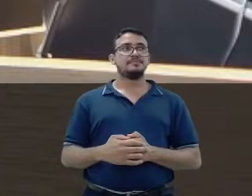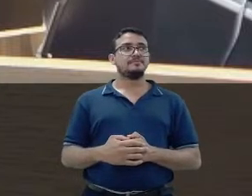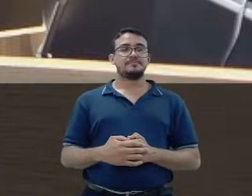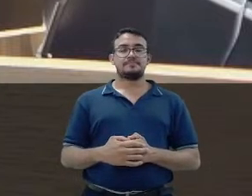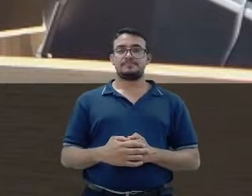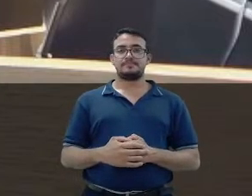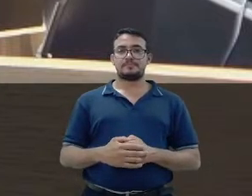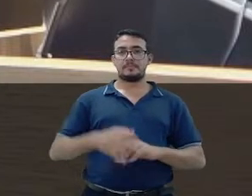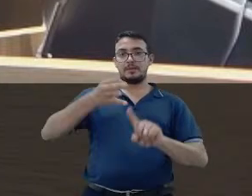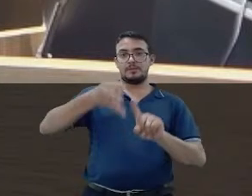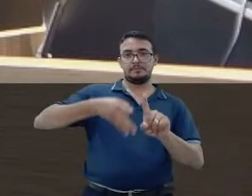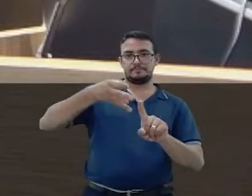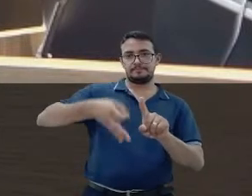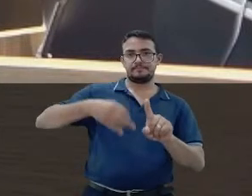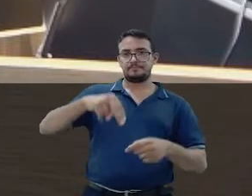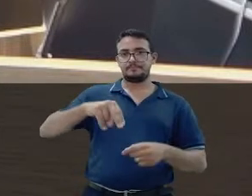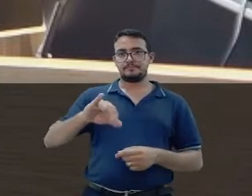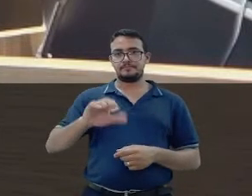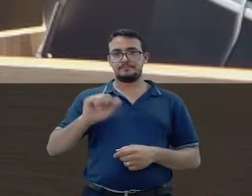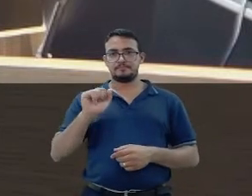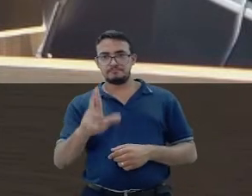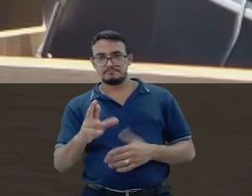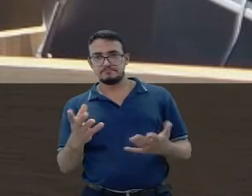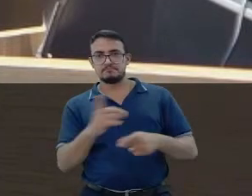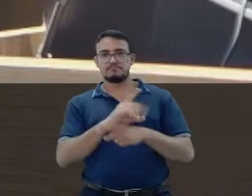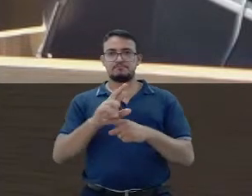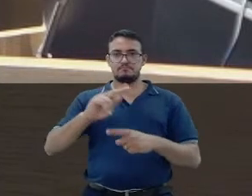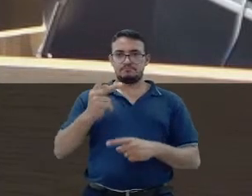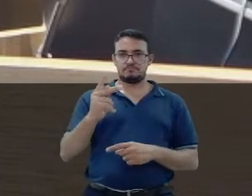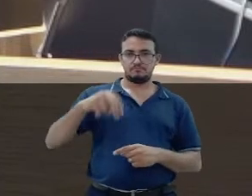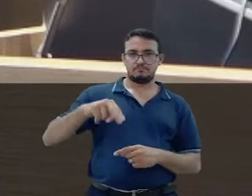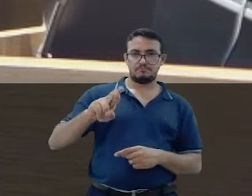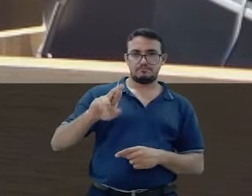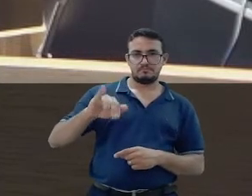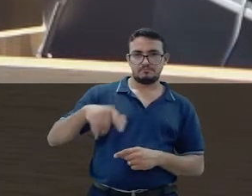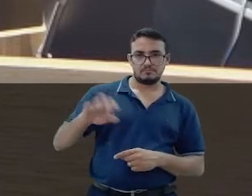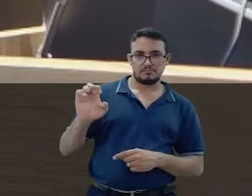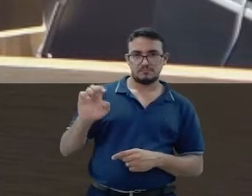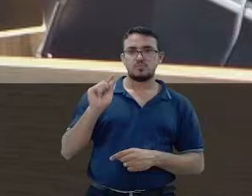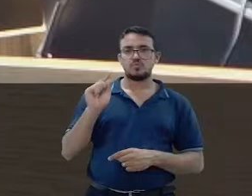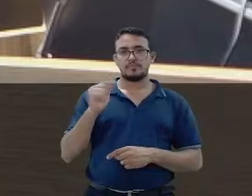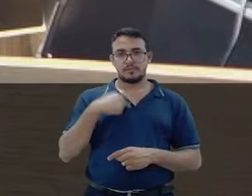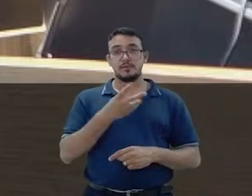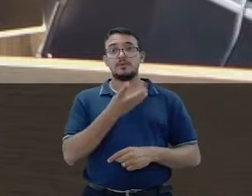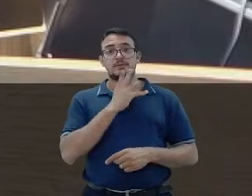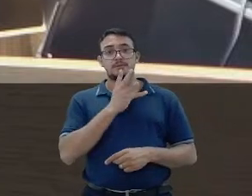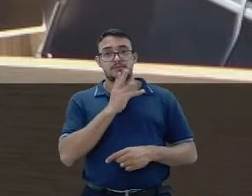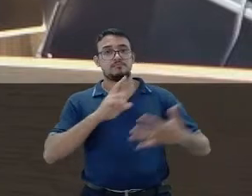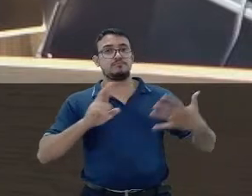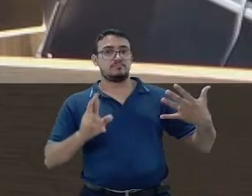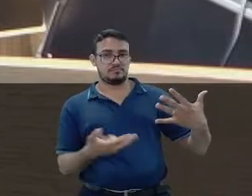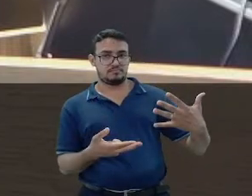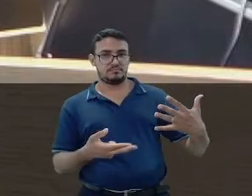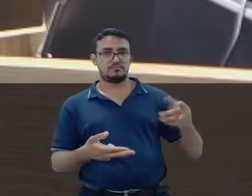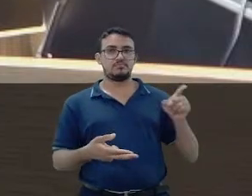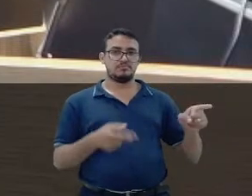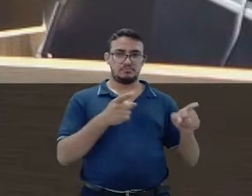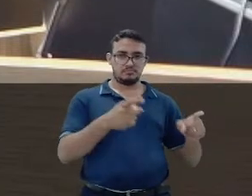desembargador Nicanor, doutor Henrique, é a seguinte. Eu estou conhecendo do recurso das